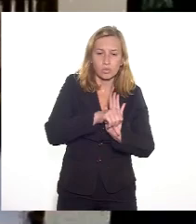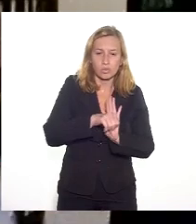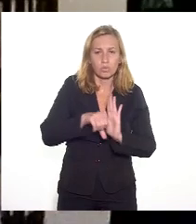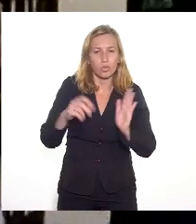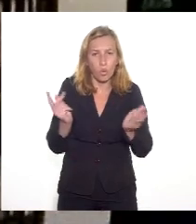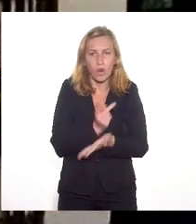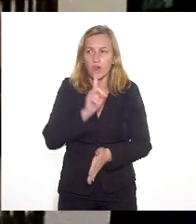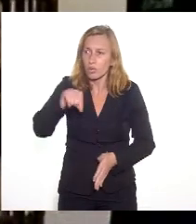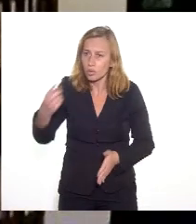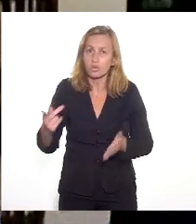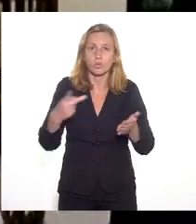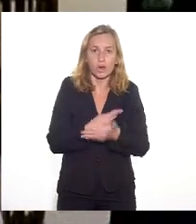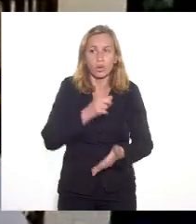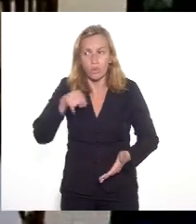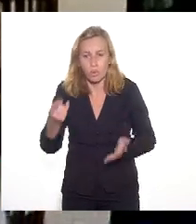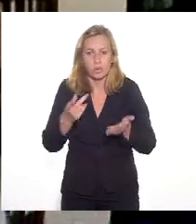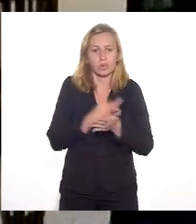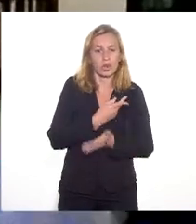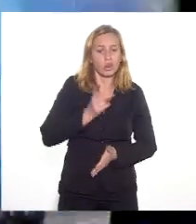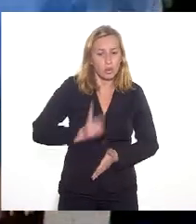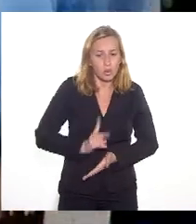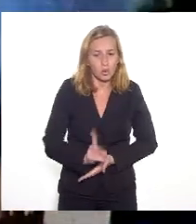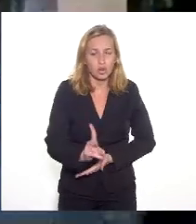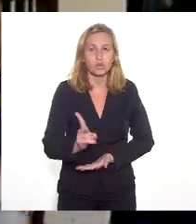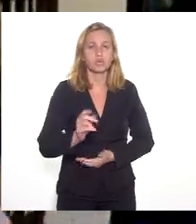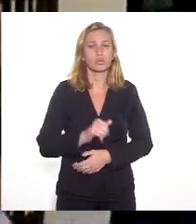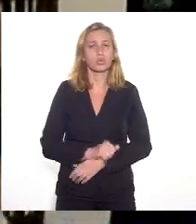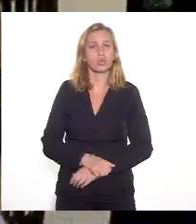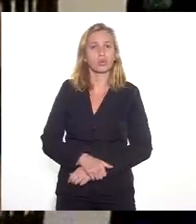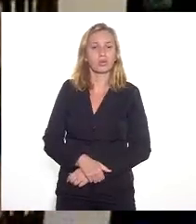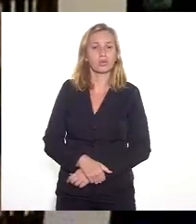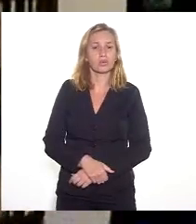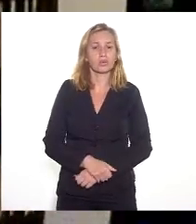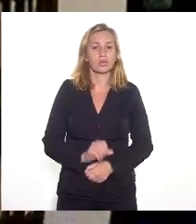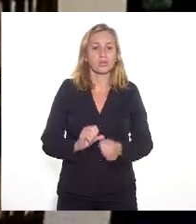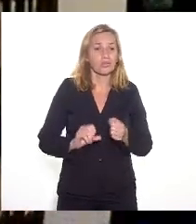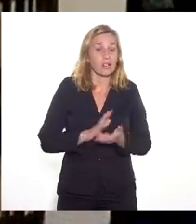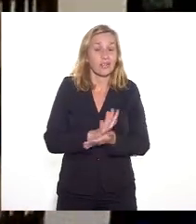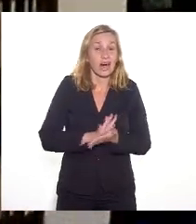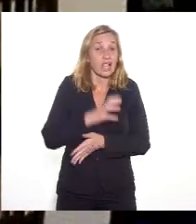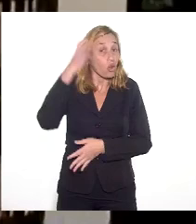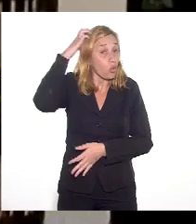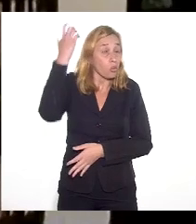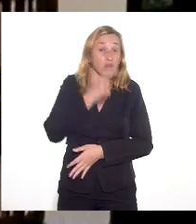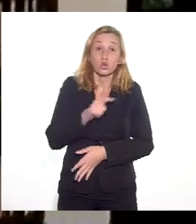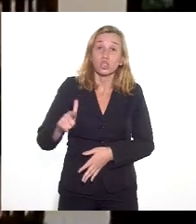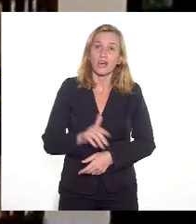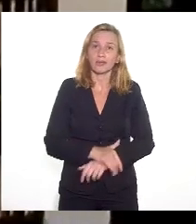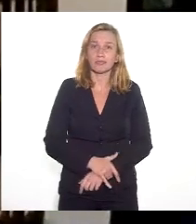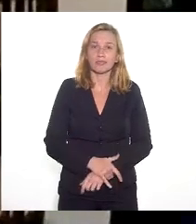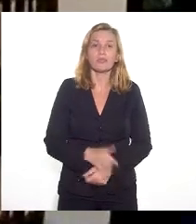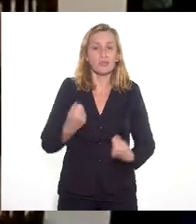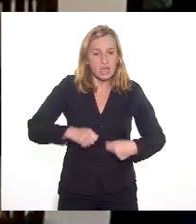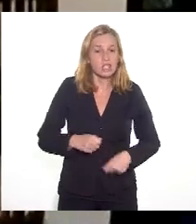e esses crimes continuem impunes. Tem que existir